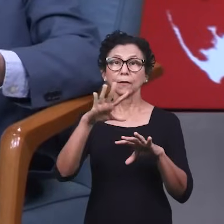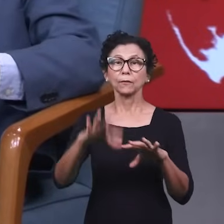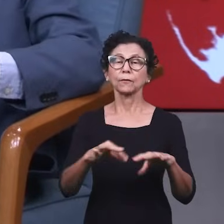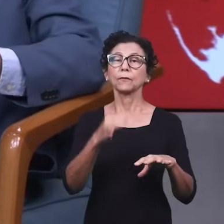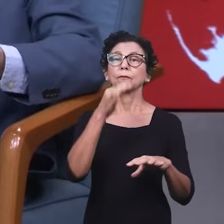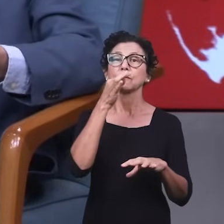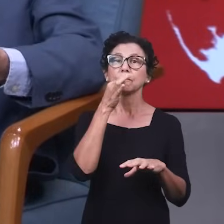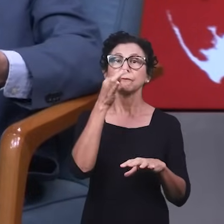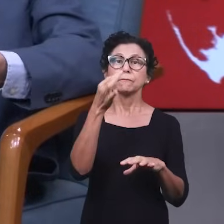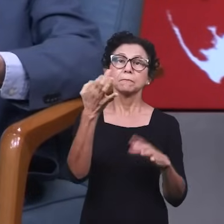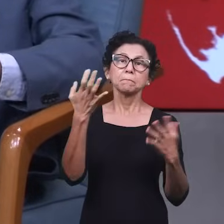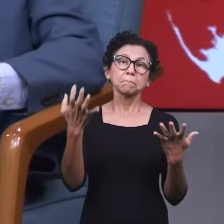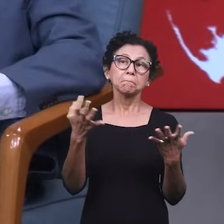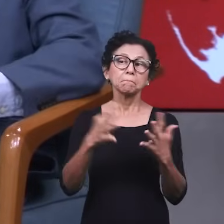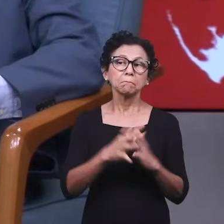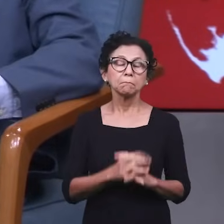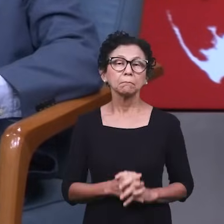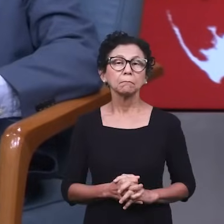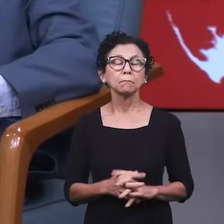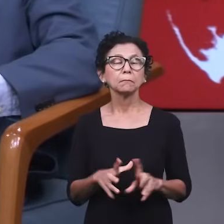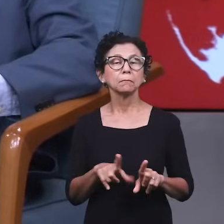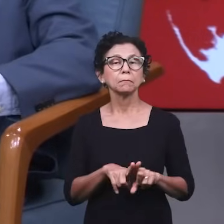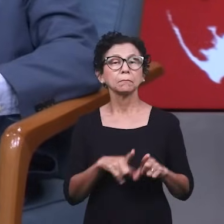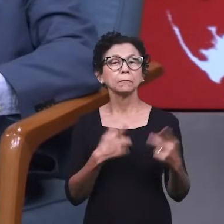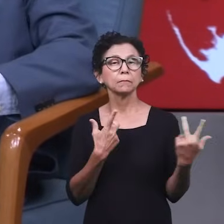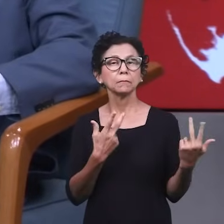Essa árvore é chamada de vinha.